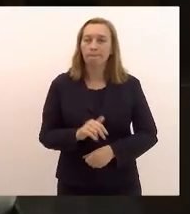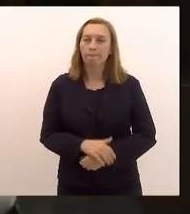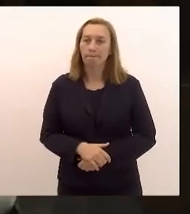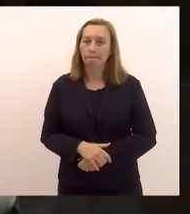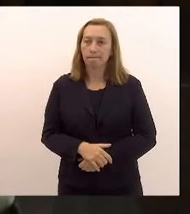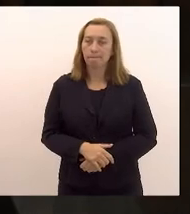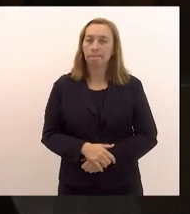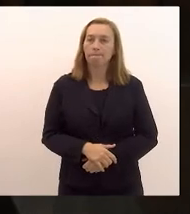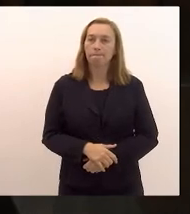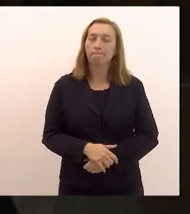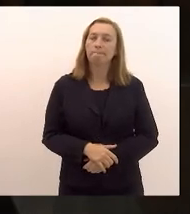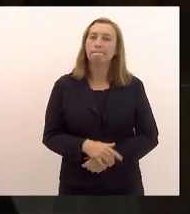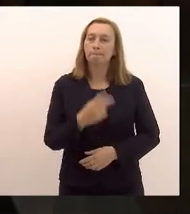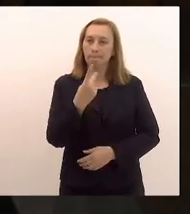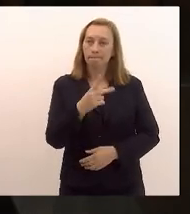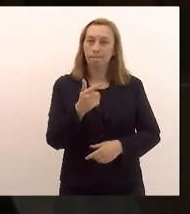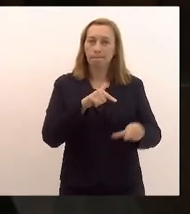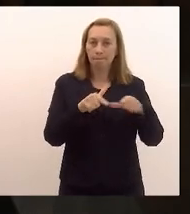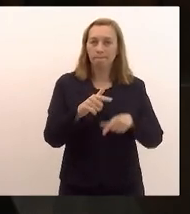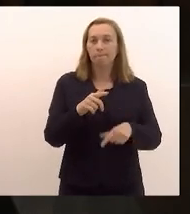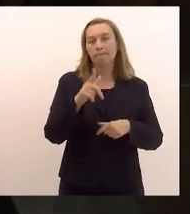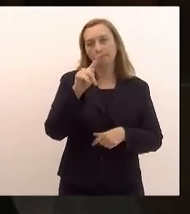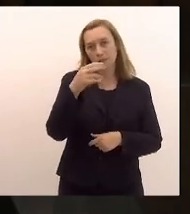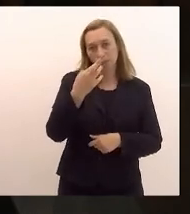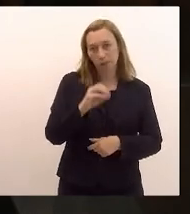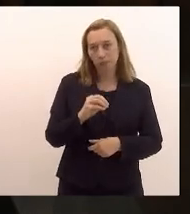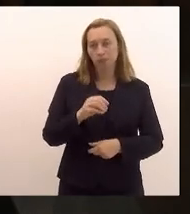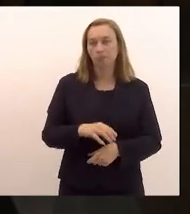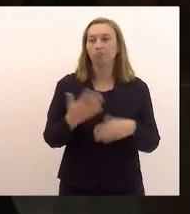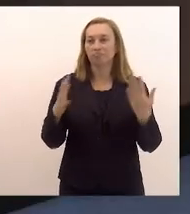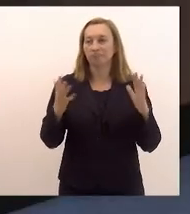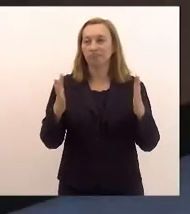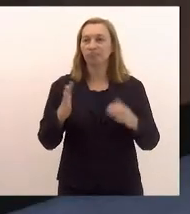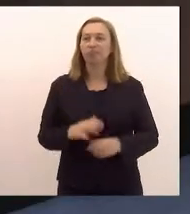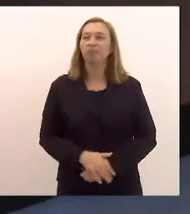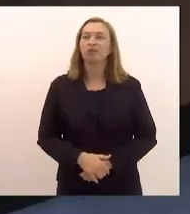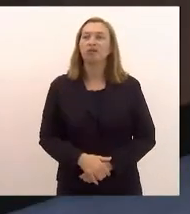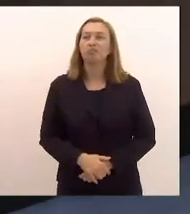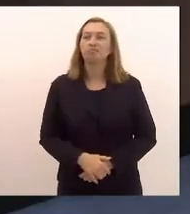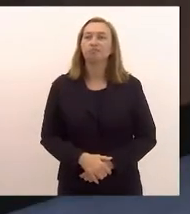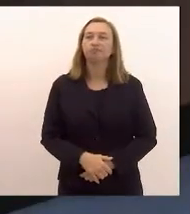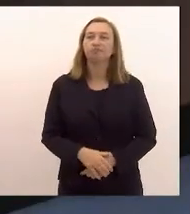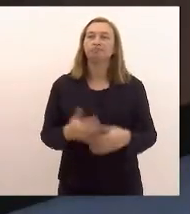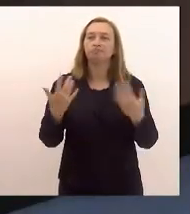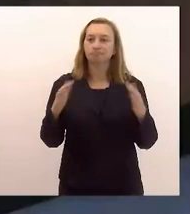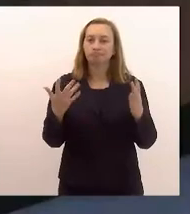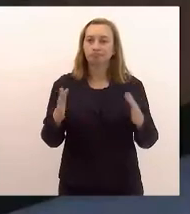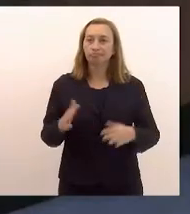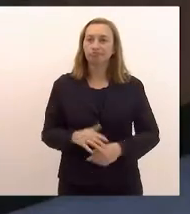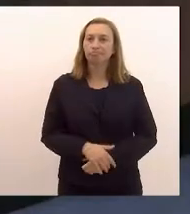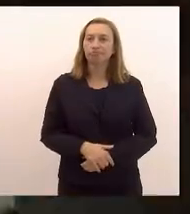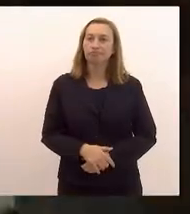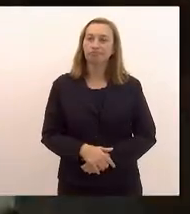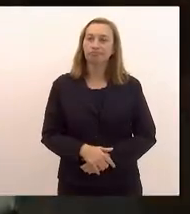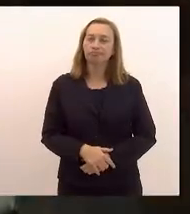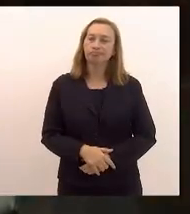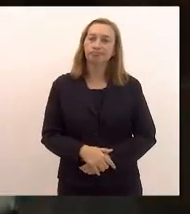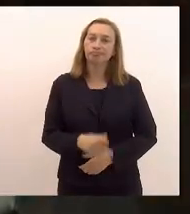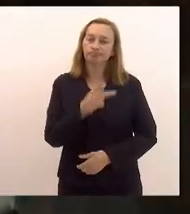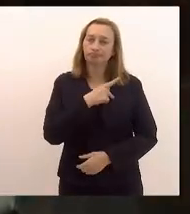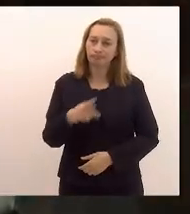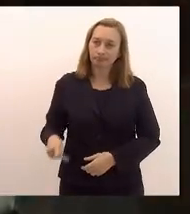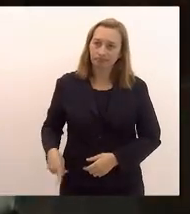E isso se deve muito ao legado ser do Pedro eu queria saudar ao meu calor e